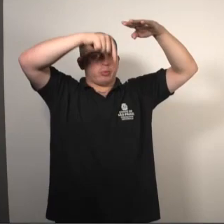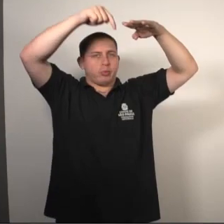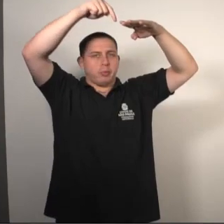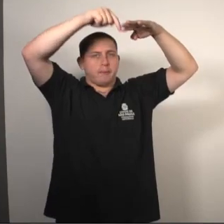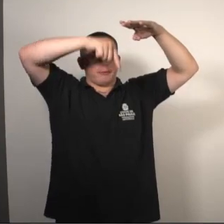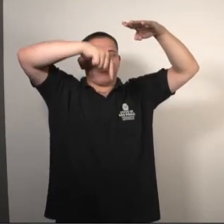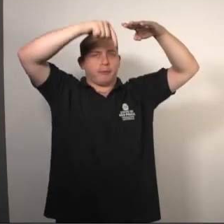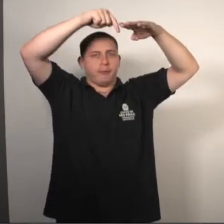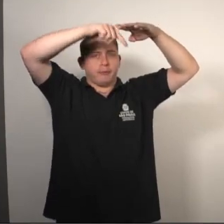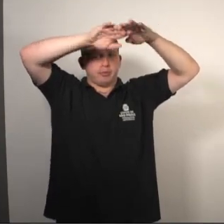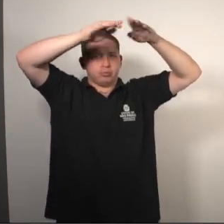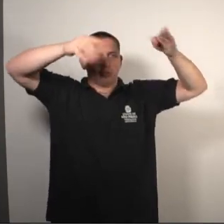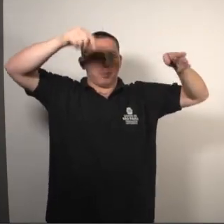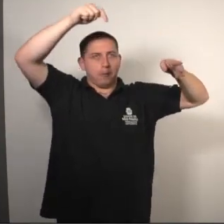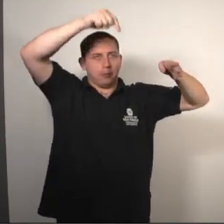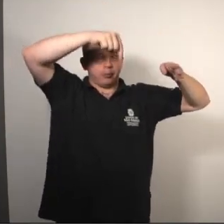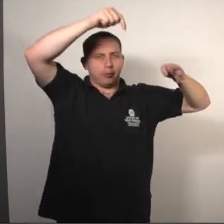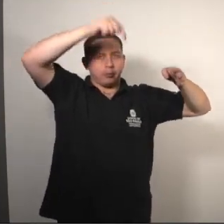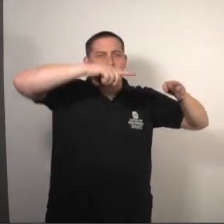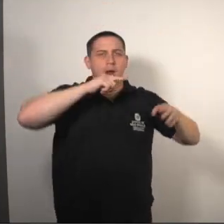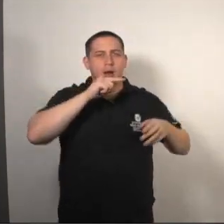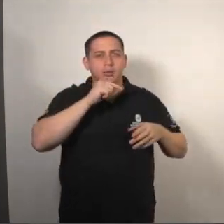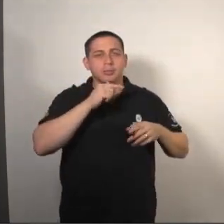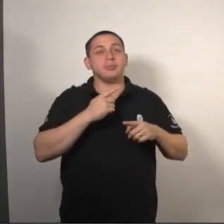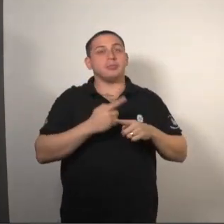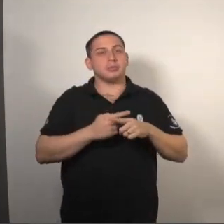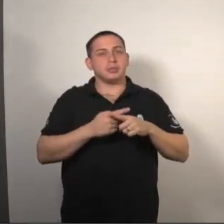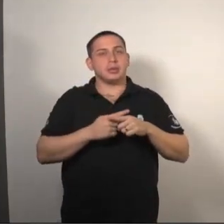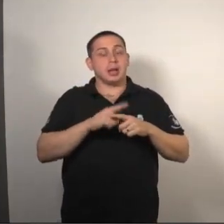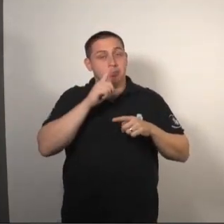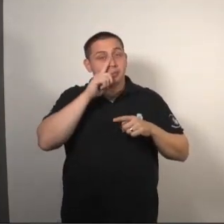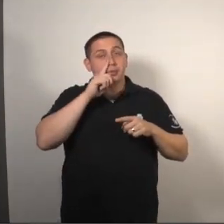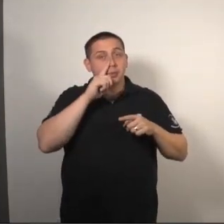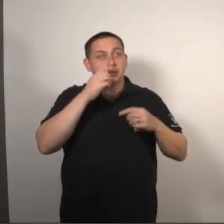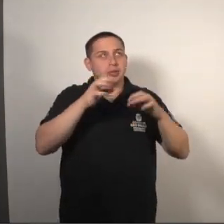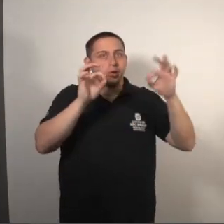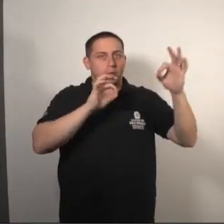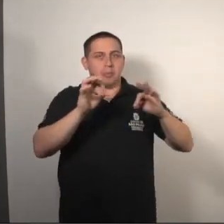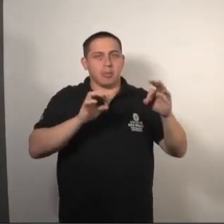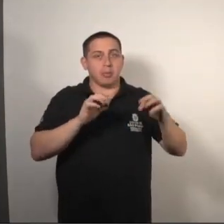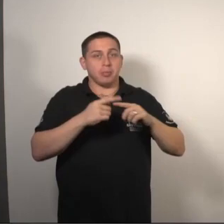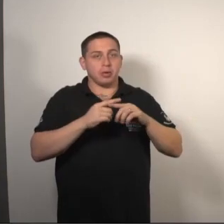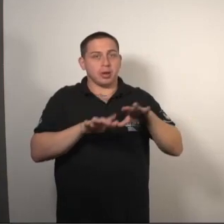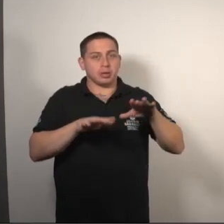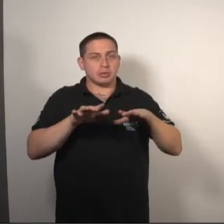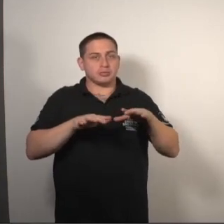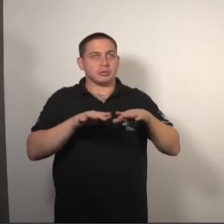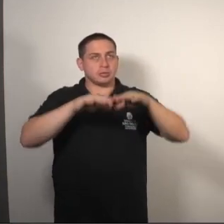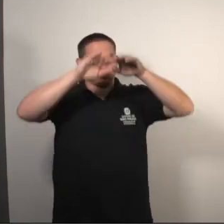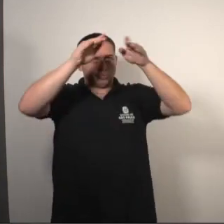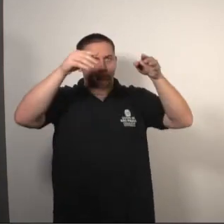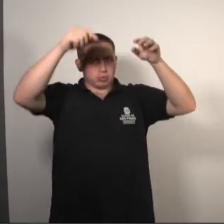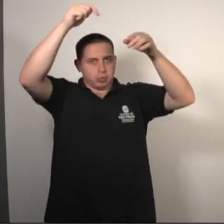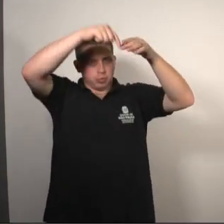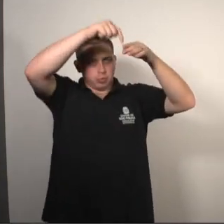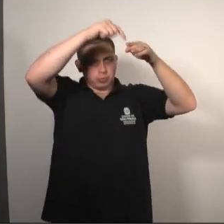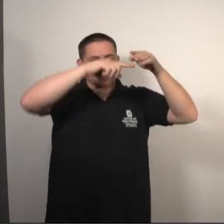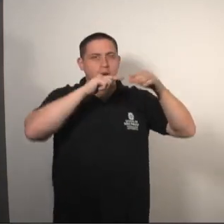algum problema mais grave, como também o solapamento, quer dizer, a terra por baixo dos